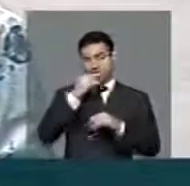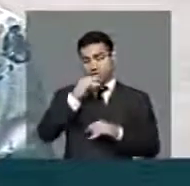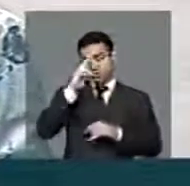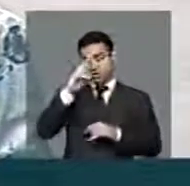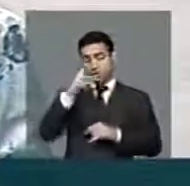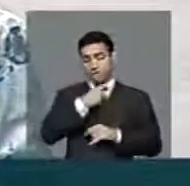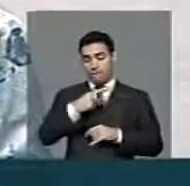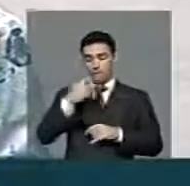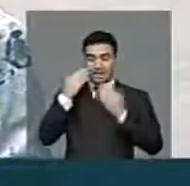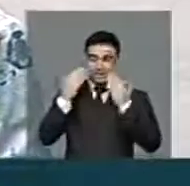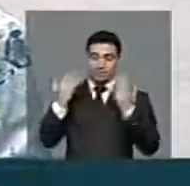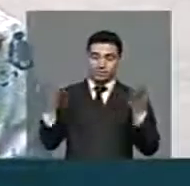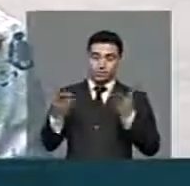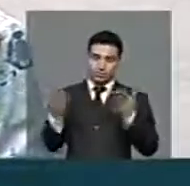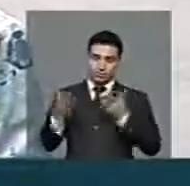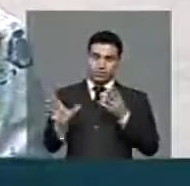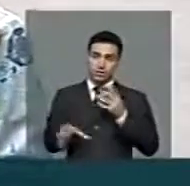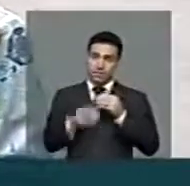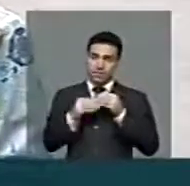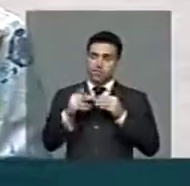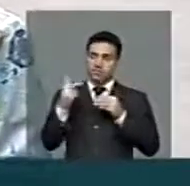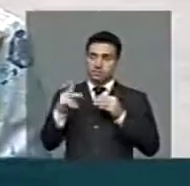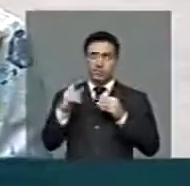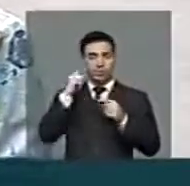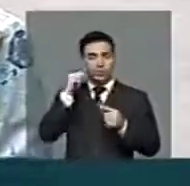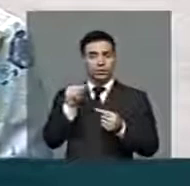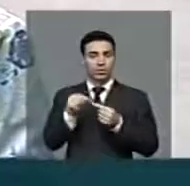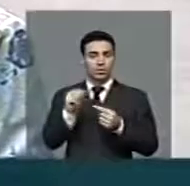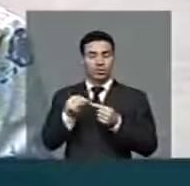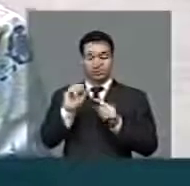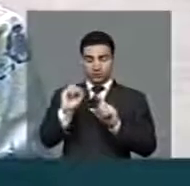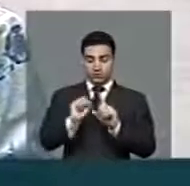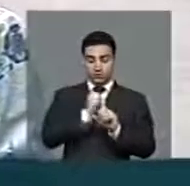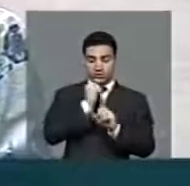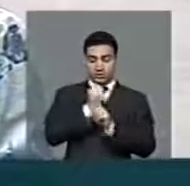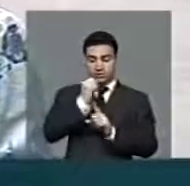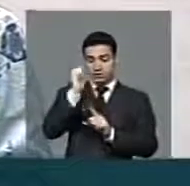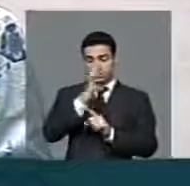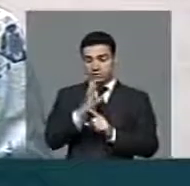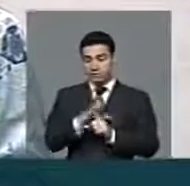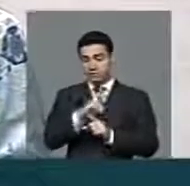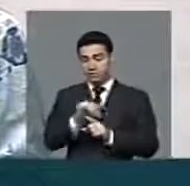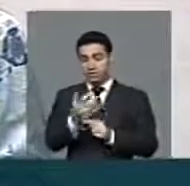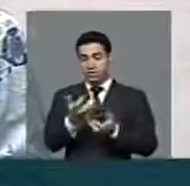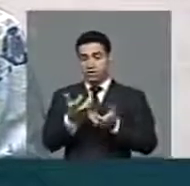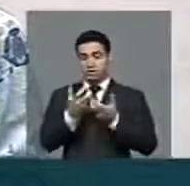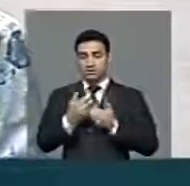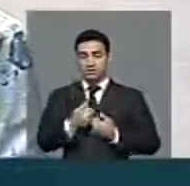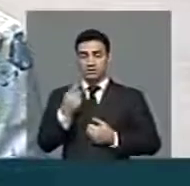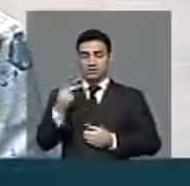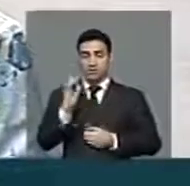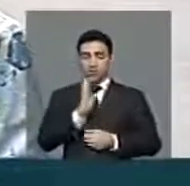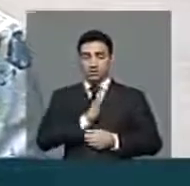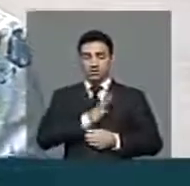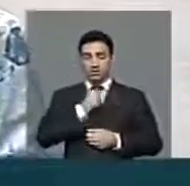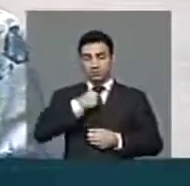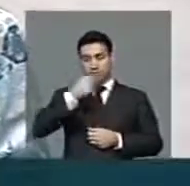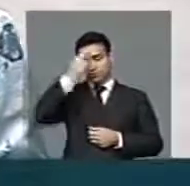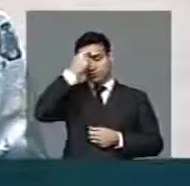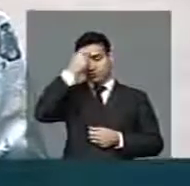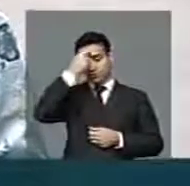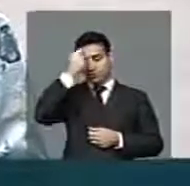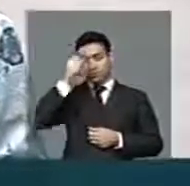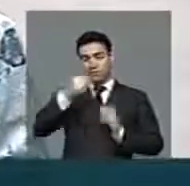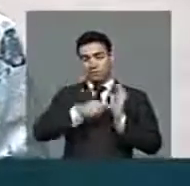hoje, incorporo a ela e tenho certeza que a sociedade brasileira vai receber no seu coração, na sua consciência,